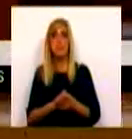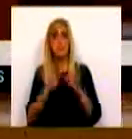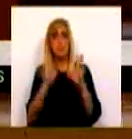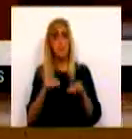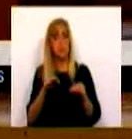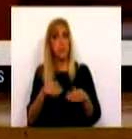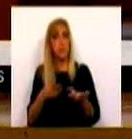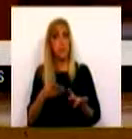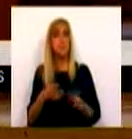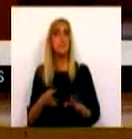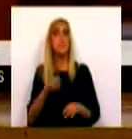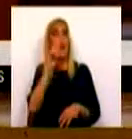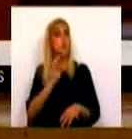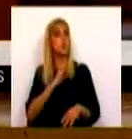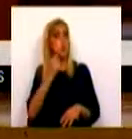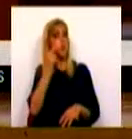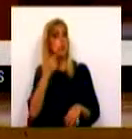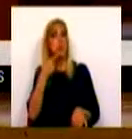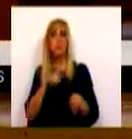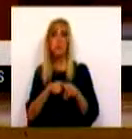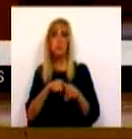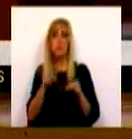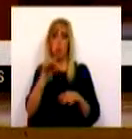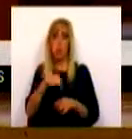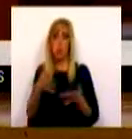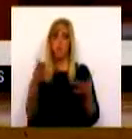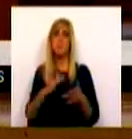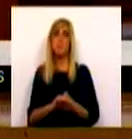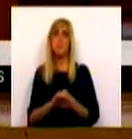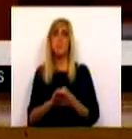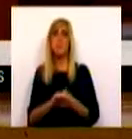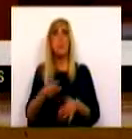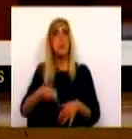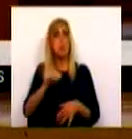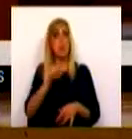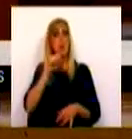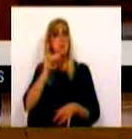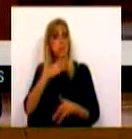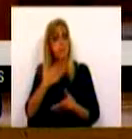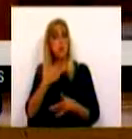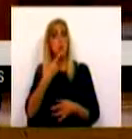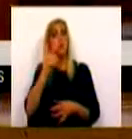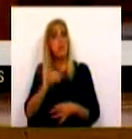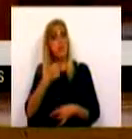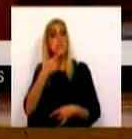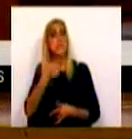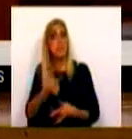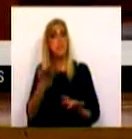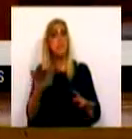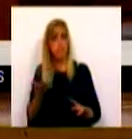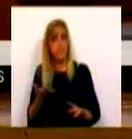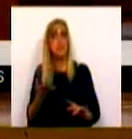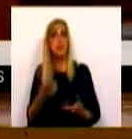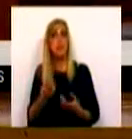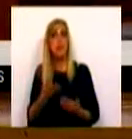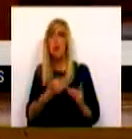Termino, senhoras e senhores deputados. Hoje, o PS pode voltar a dizer, com